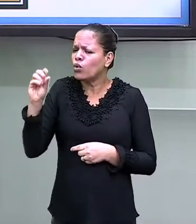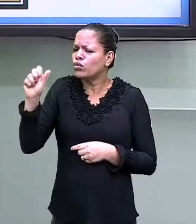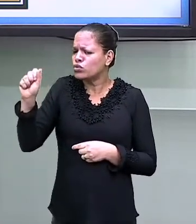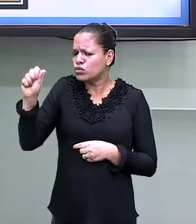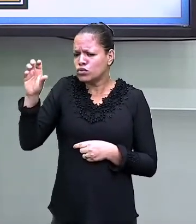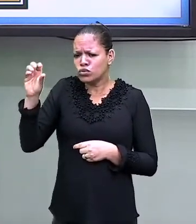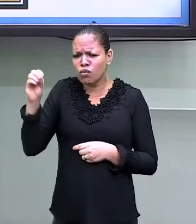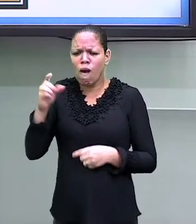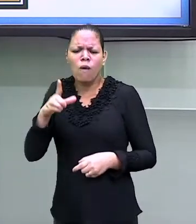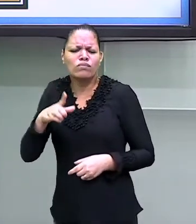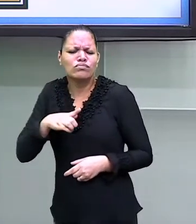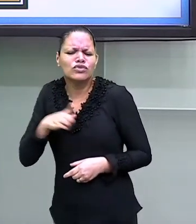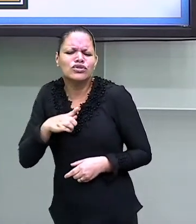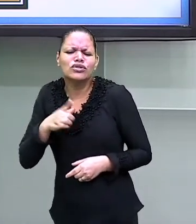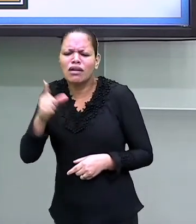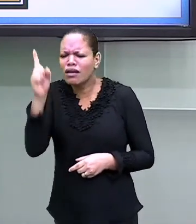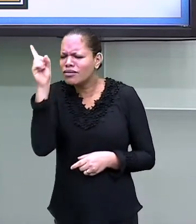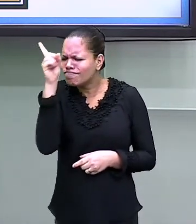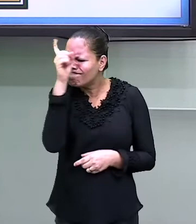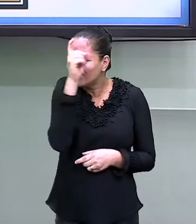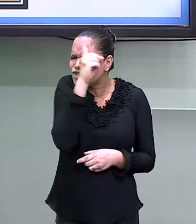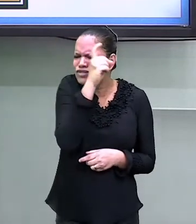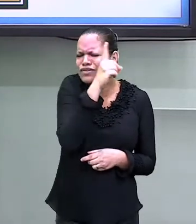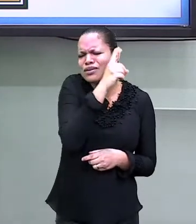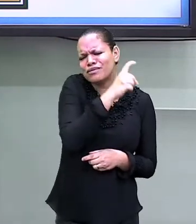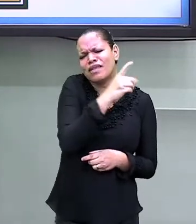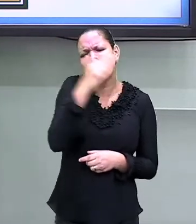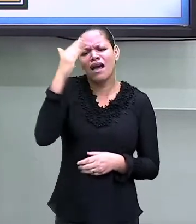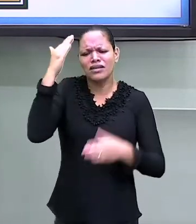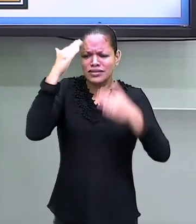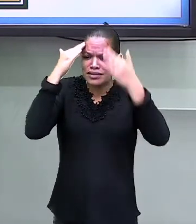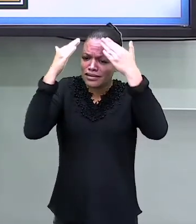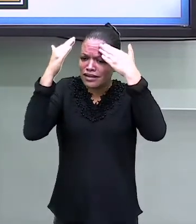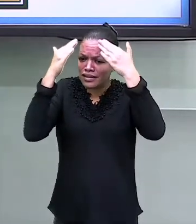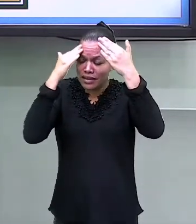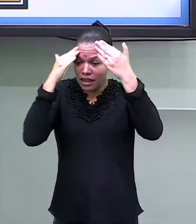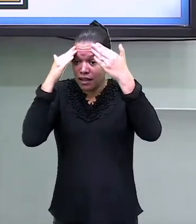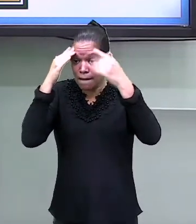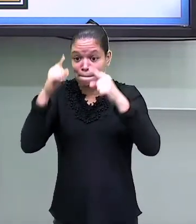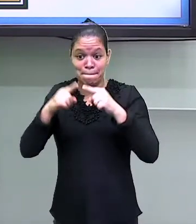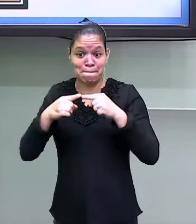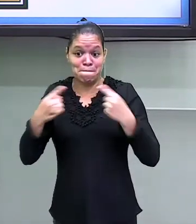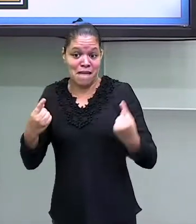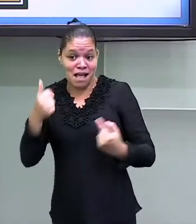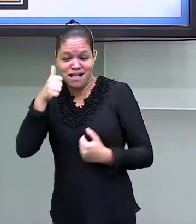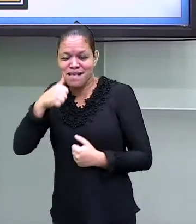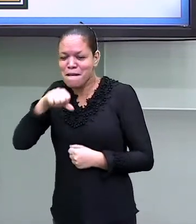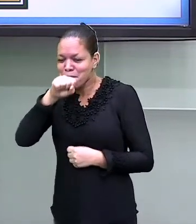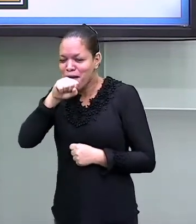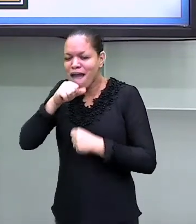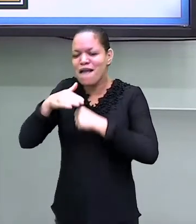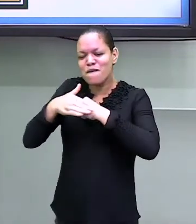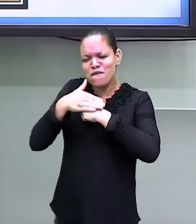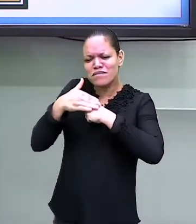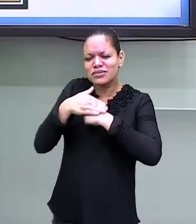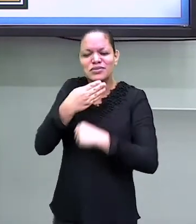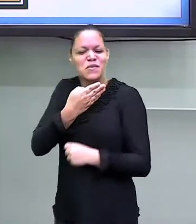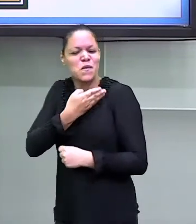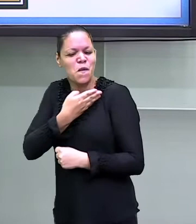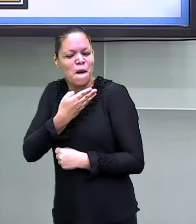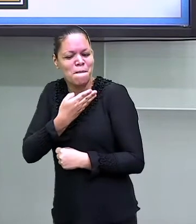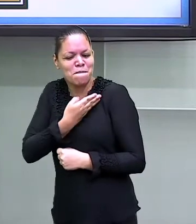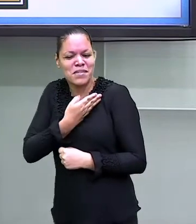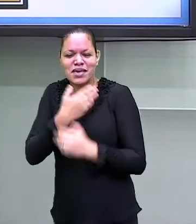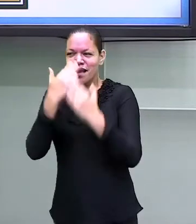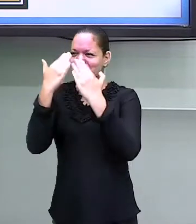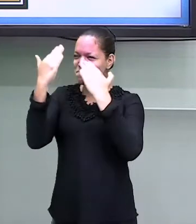conversando ali com a amiga dela, Paula, que é psicóloga, percebeu que o João tinha dislexia. Ou seja, não é que ele